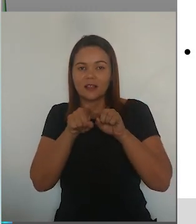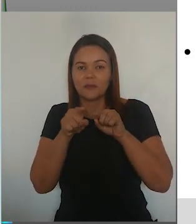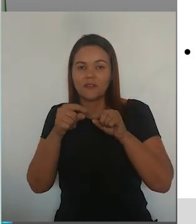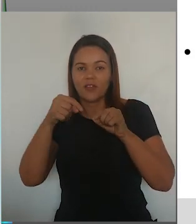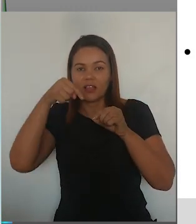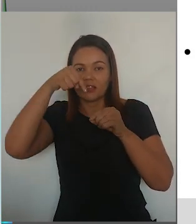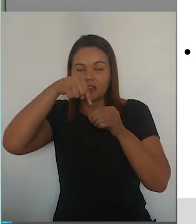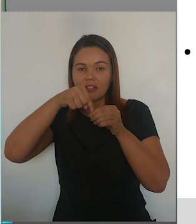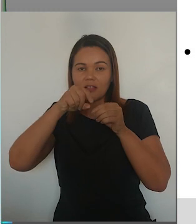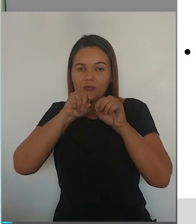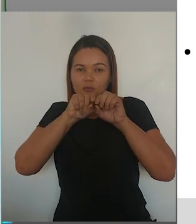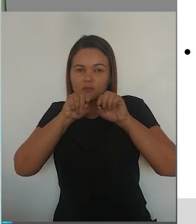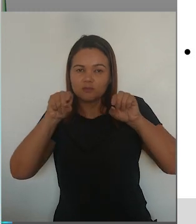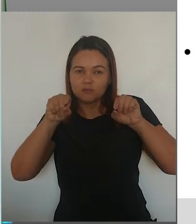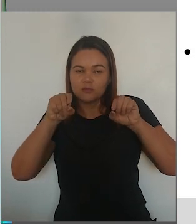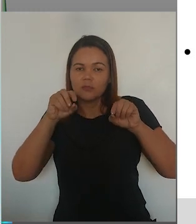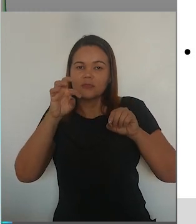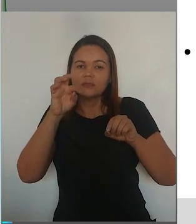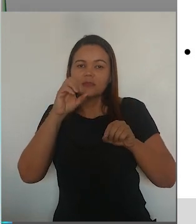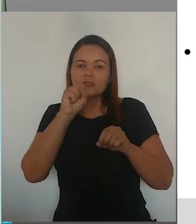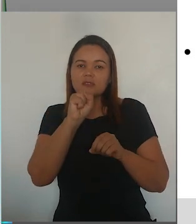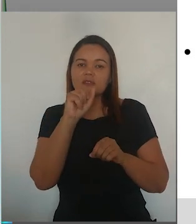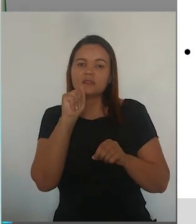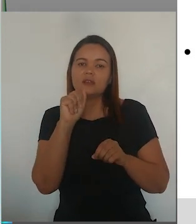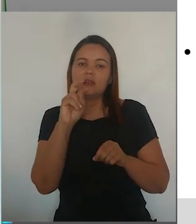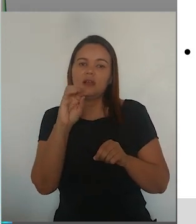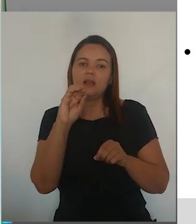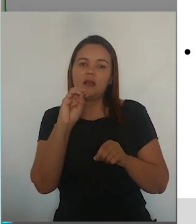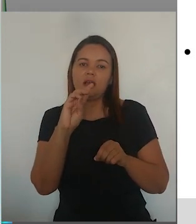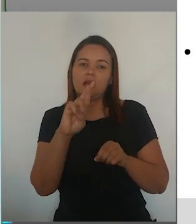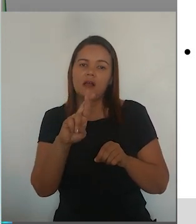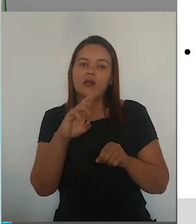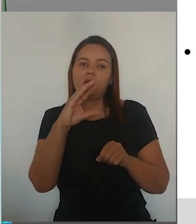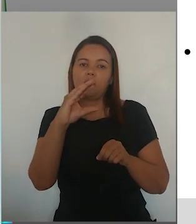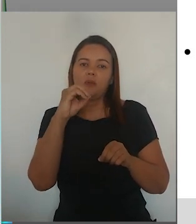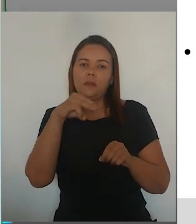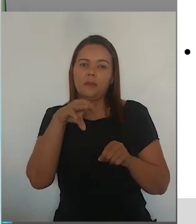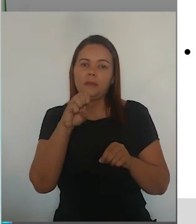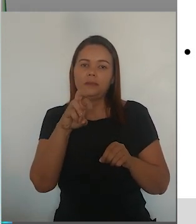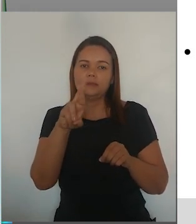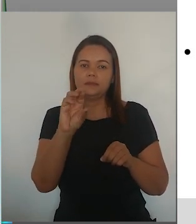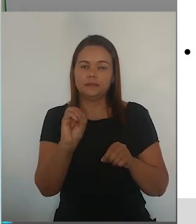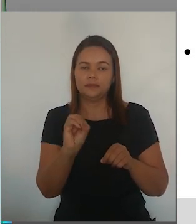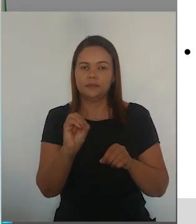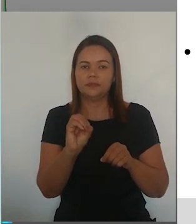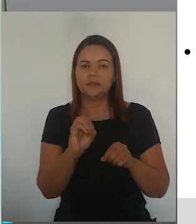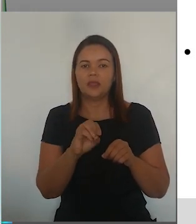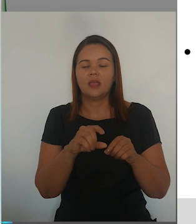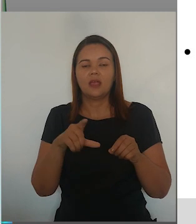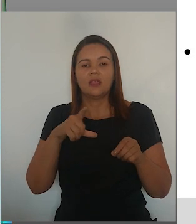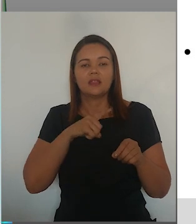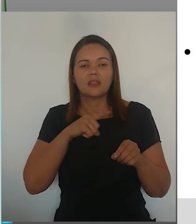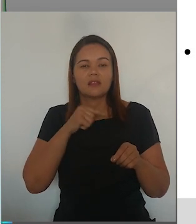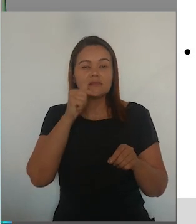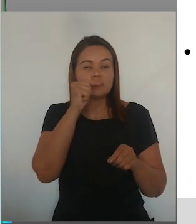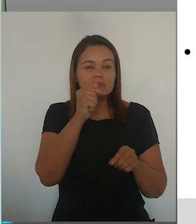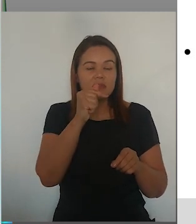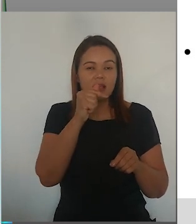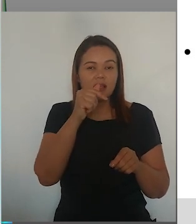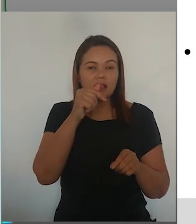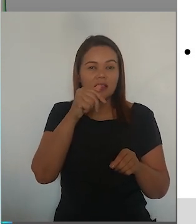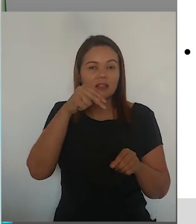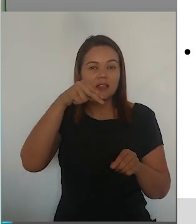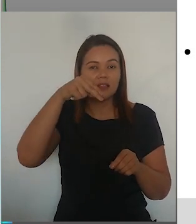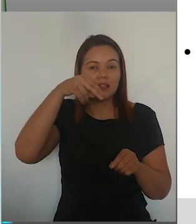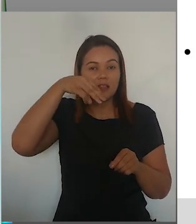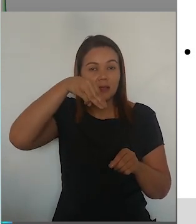estende-se até o centro do sarcômero. São filamentos com aproximadamente 7